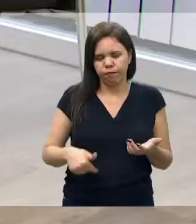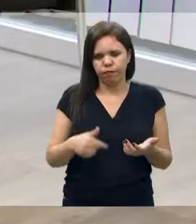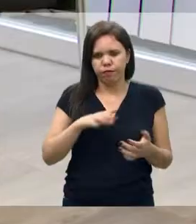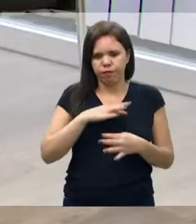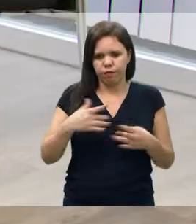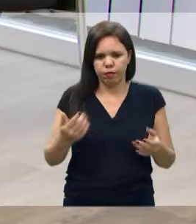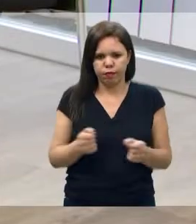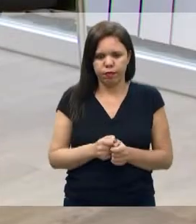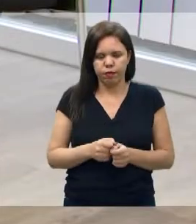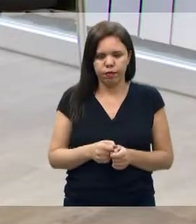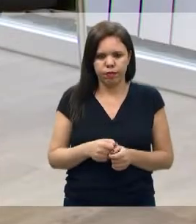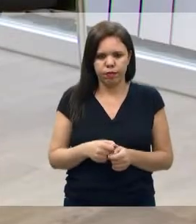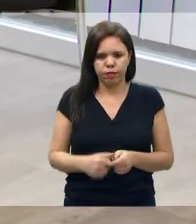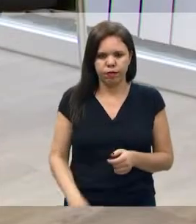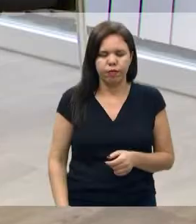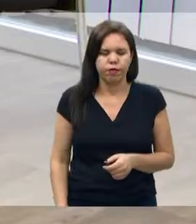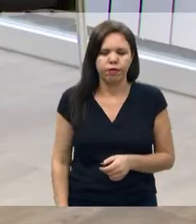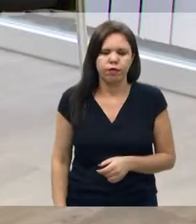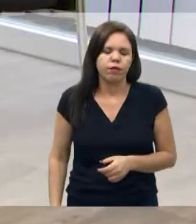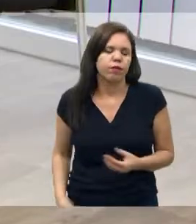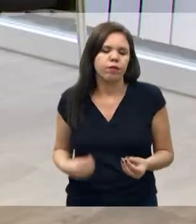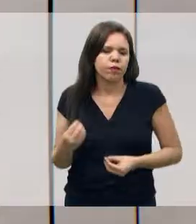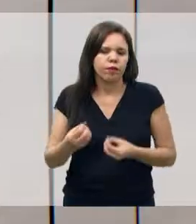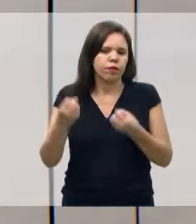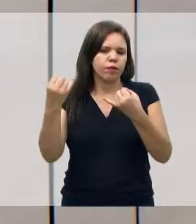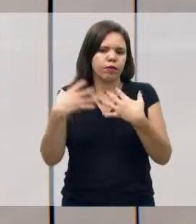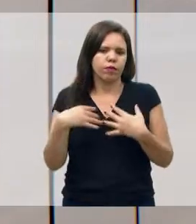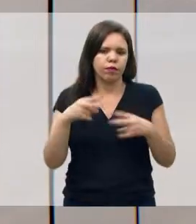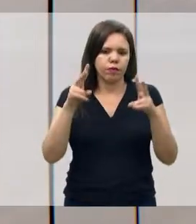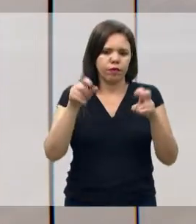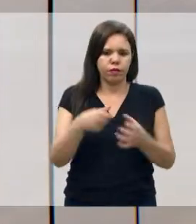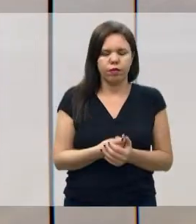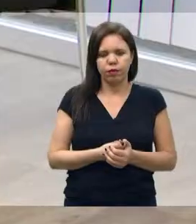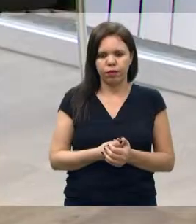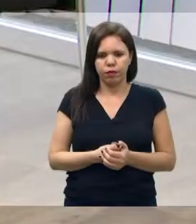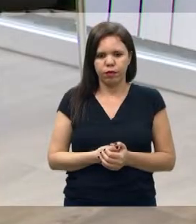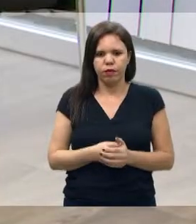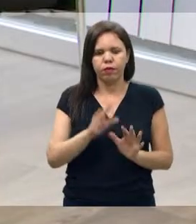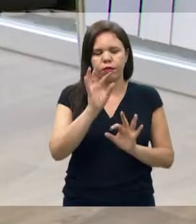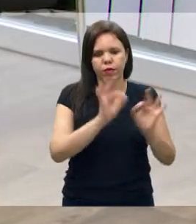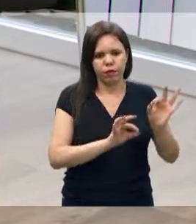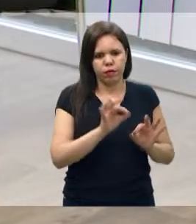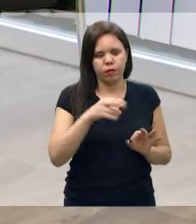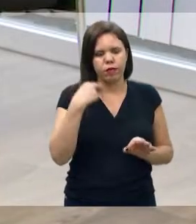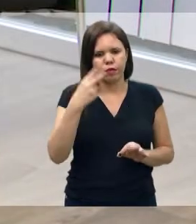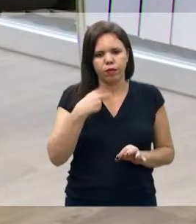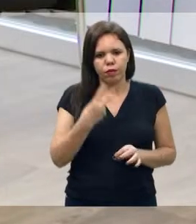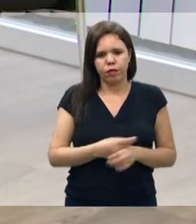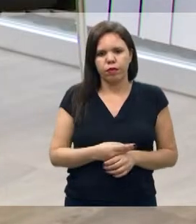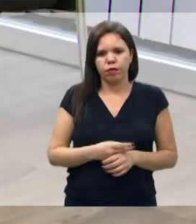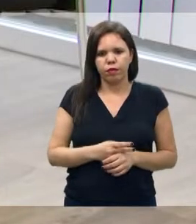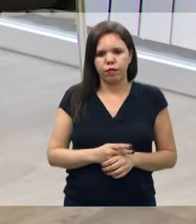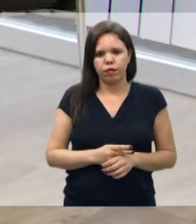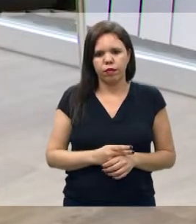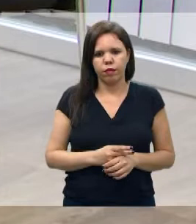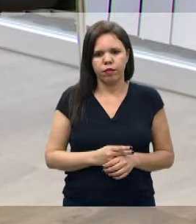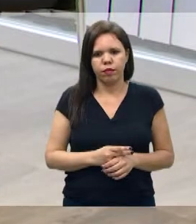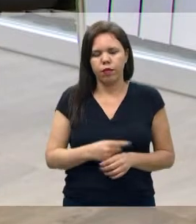nossa cidade, né, vereador? Conta para mim um pouquinho sobre isso. Olha, esse é um projeto do vereador Paulo